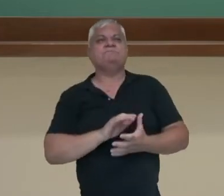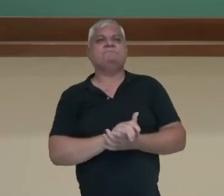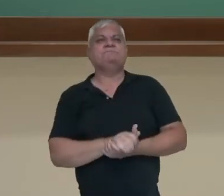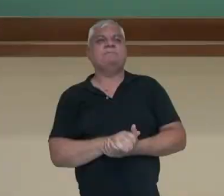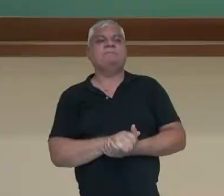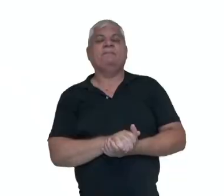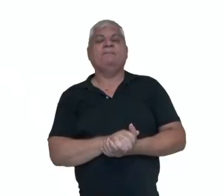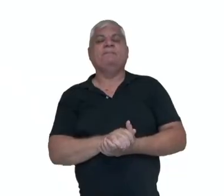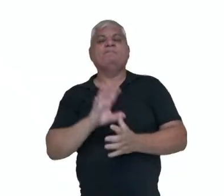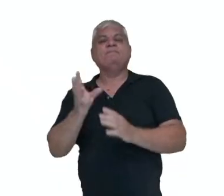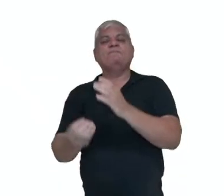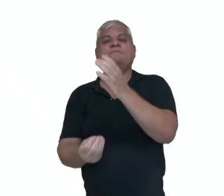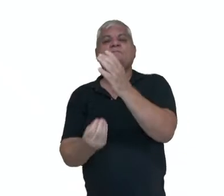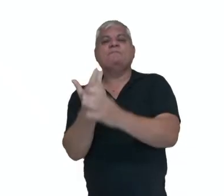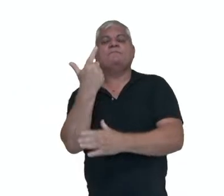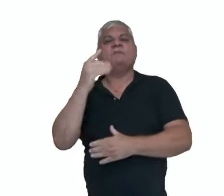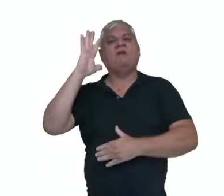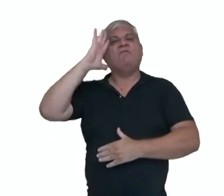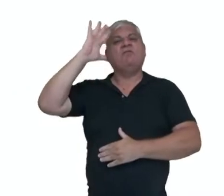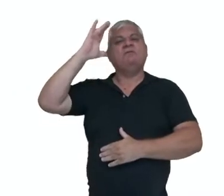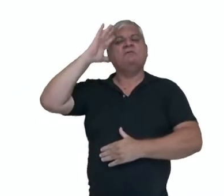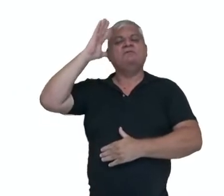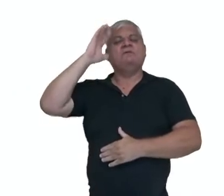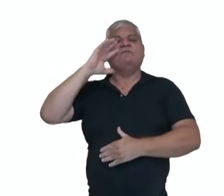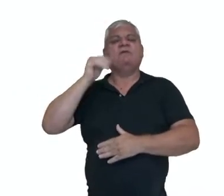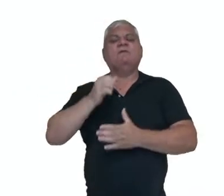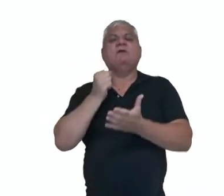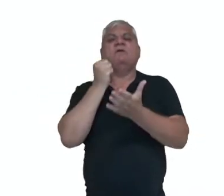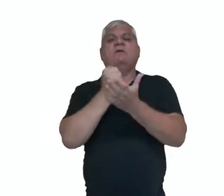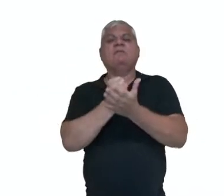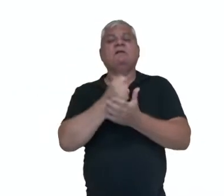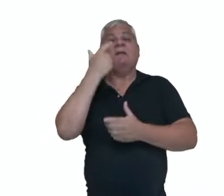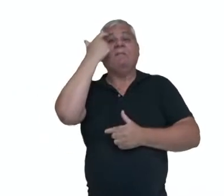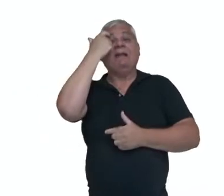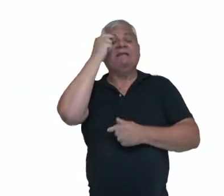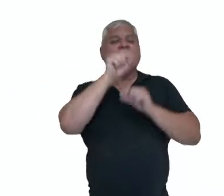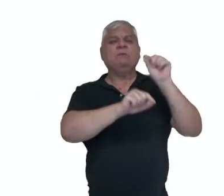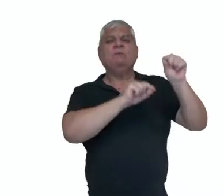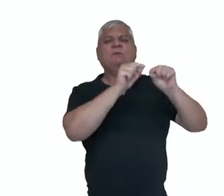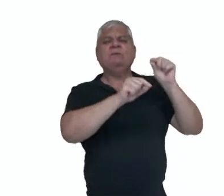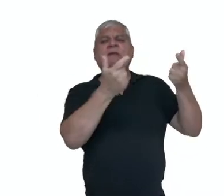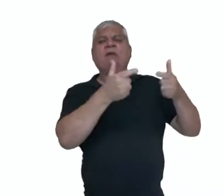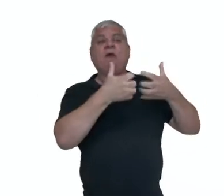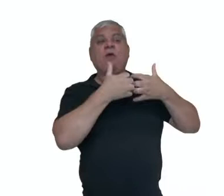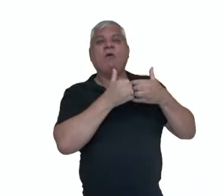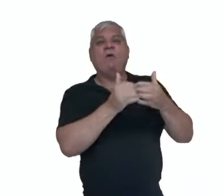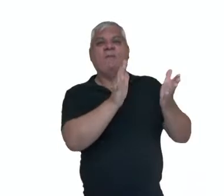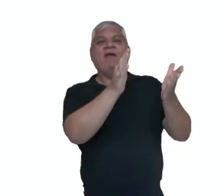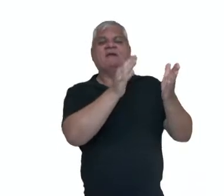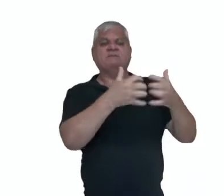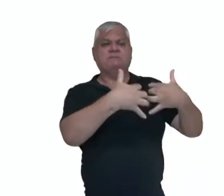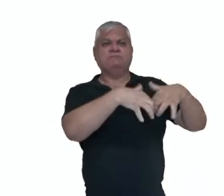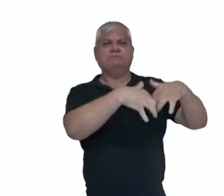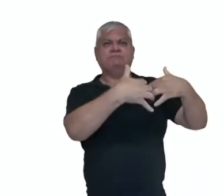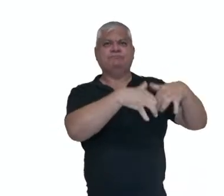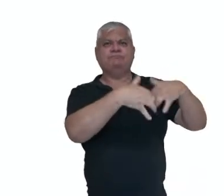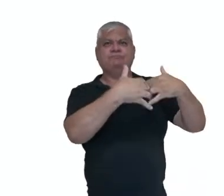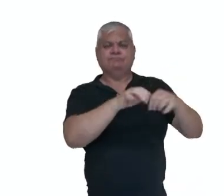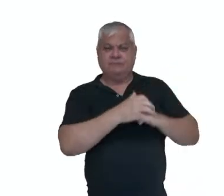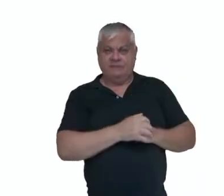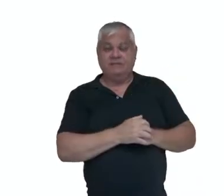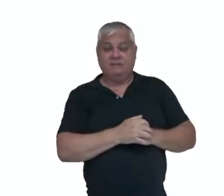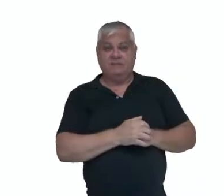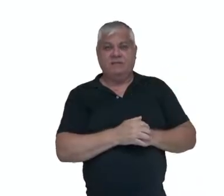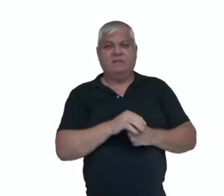O surgimento da filosofia marca o declínio do pensamento mítico e o começo de um saber racional. E homens